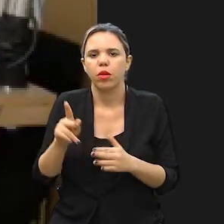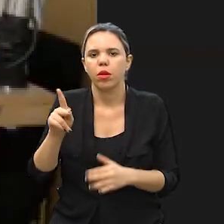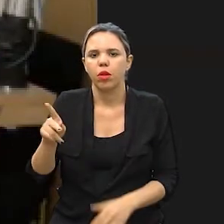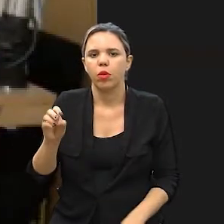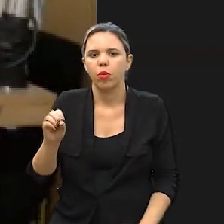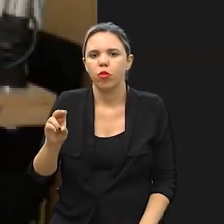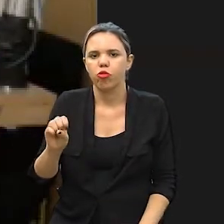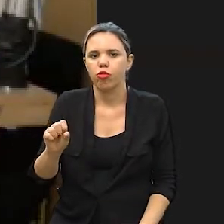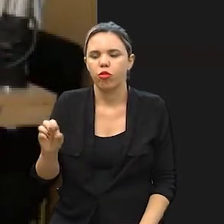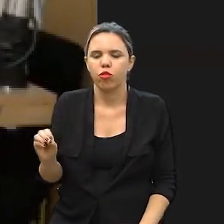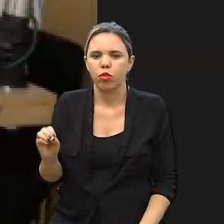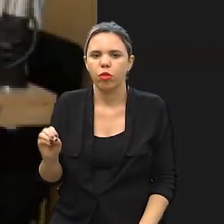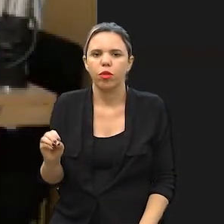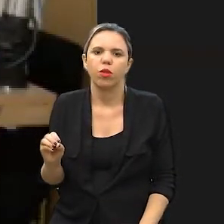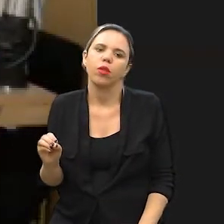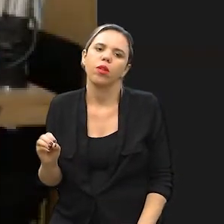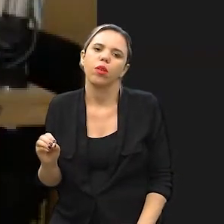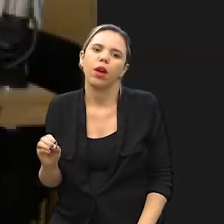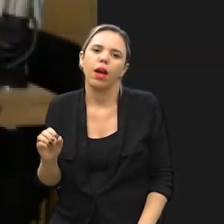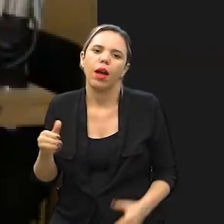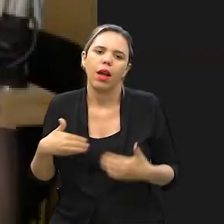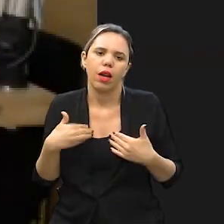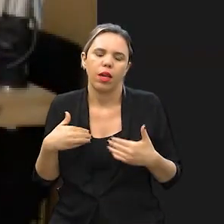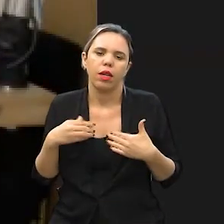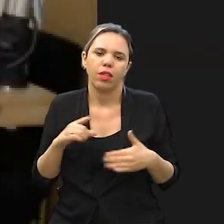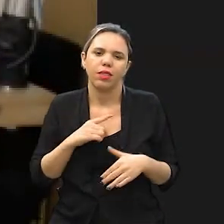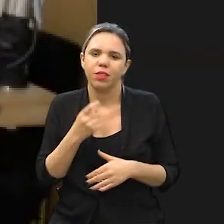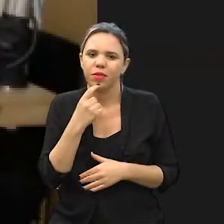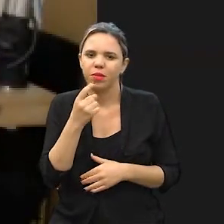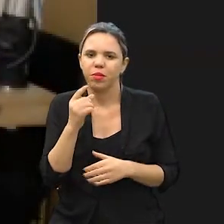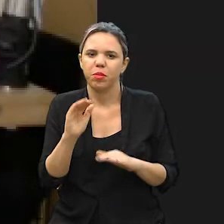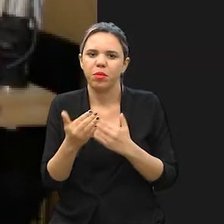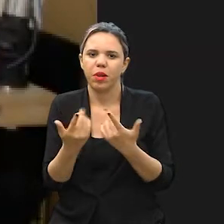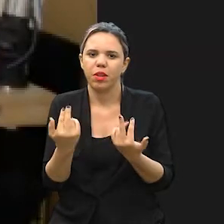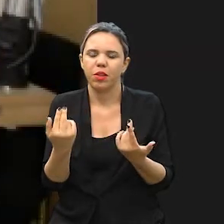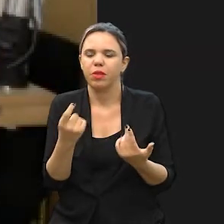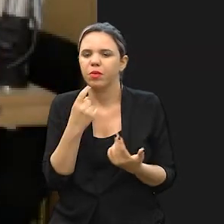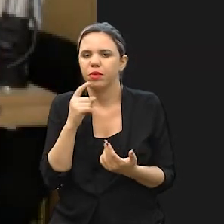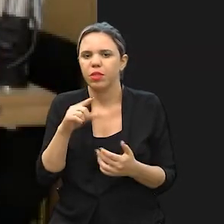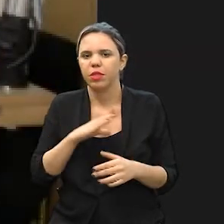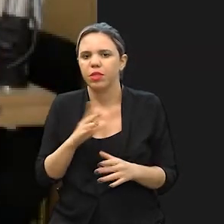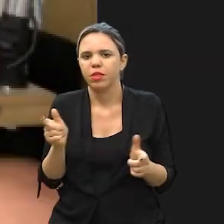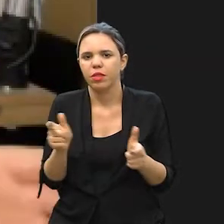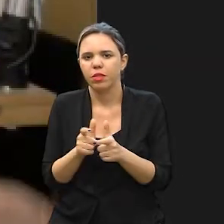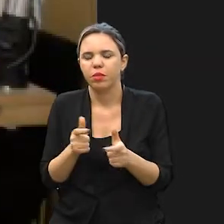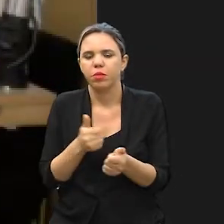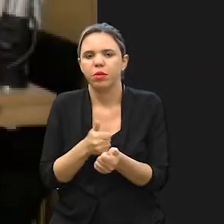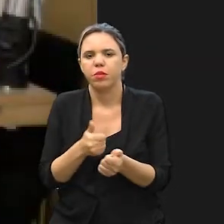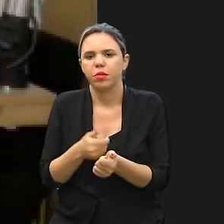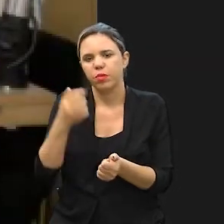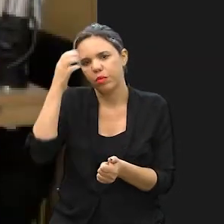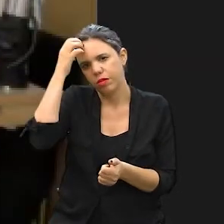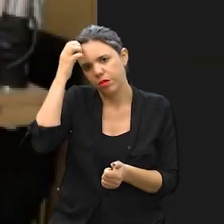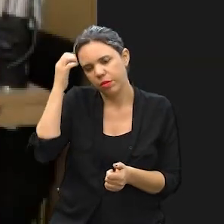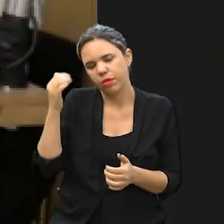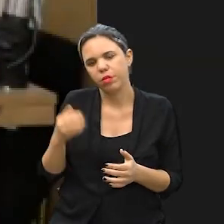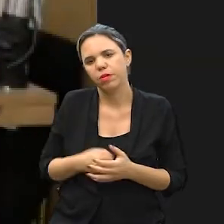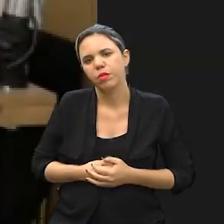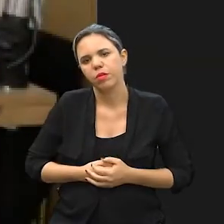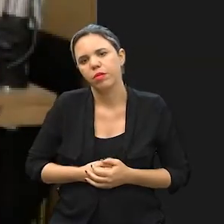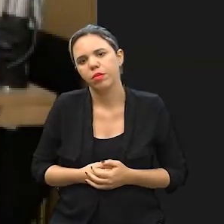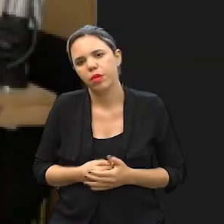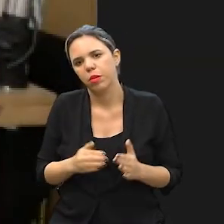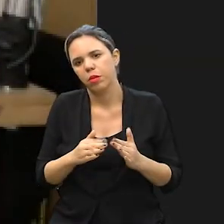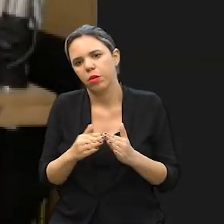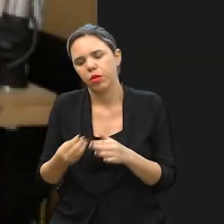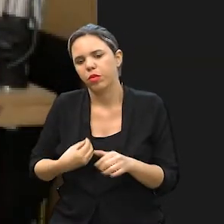7 anos, mas eu sou mesmo de Cambuí. Inclusive tem um bairro aí em Campinas com o mesmo nome. É uma cidadezinha que fica aqui próxima, a cidade que eu vivi boa